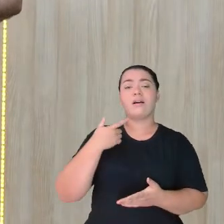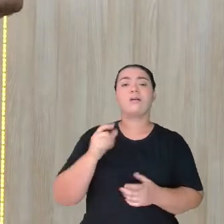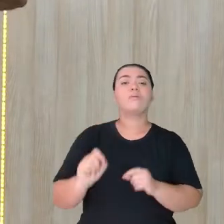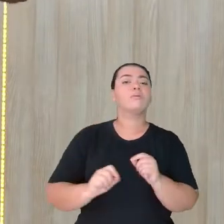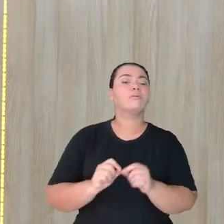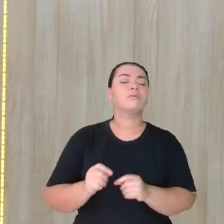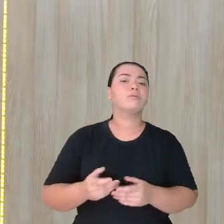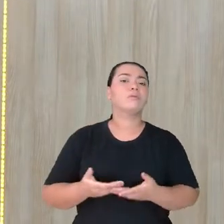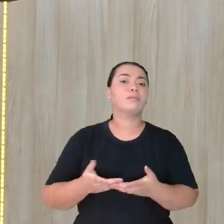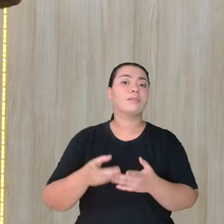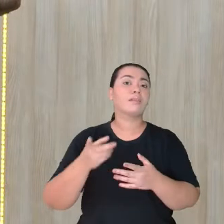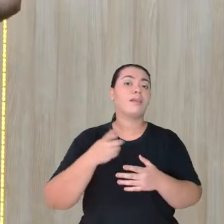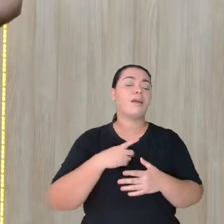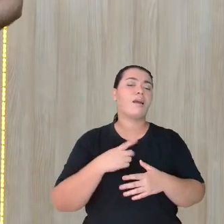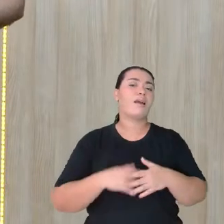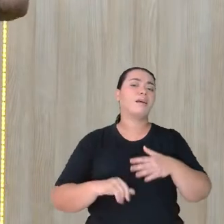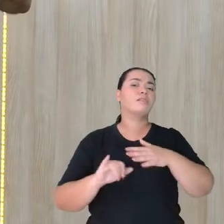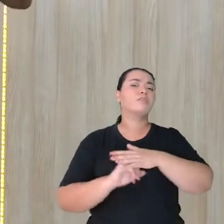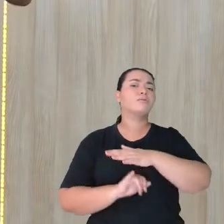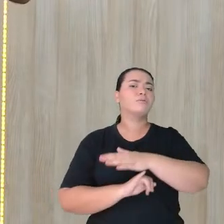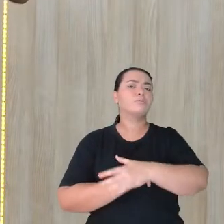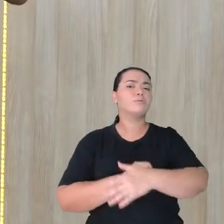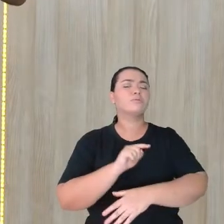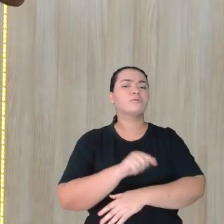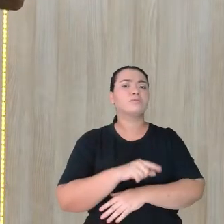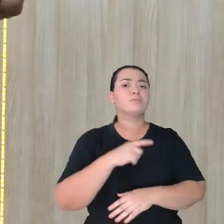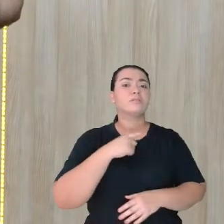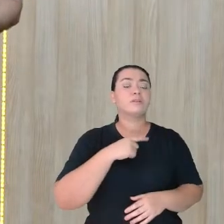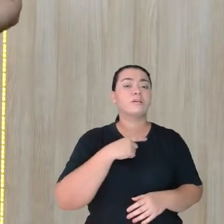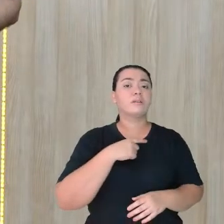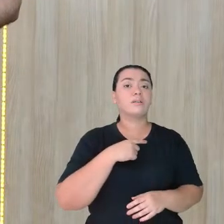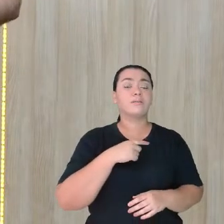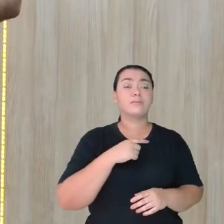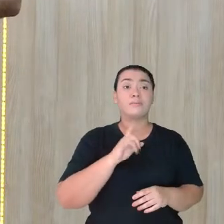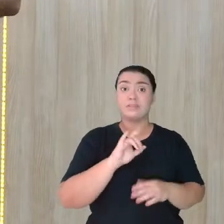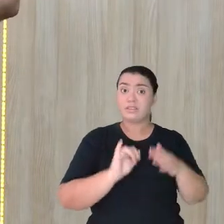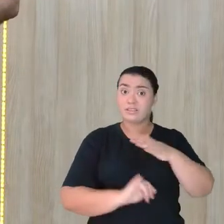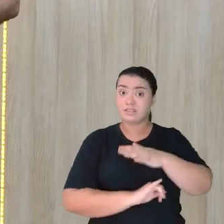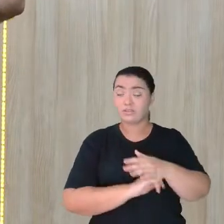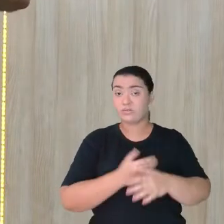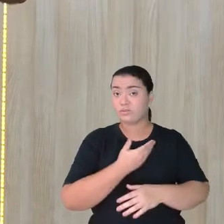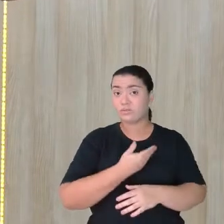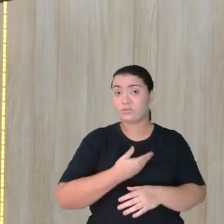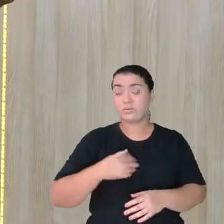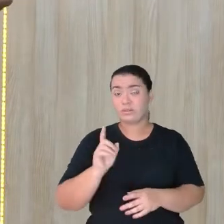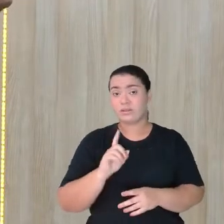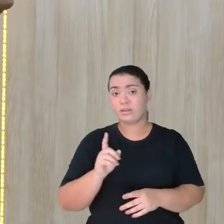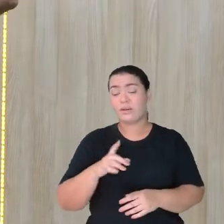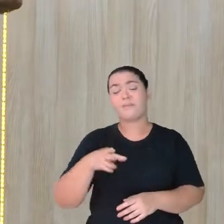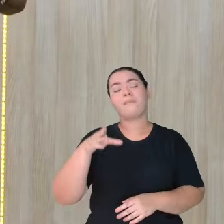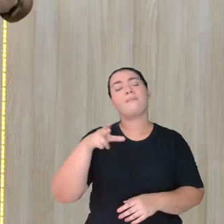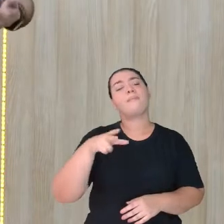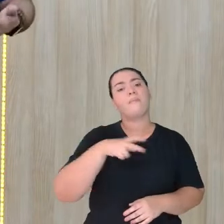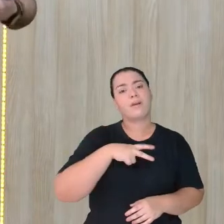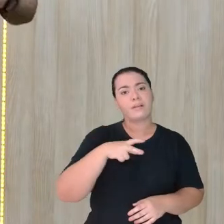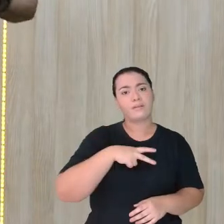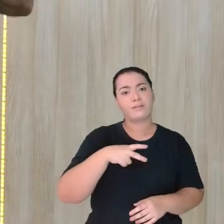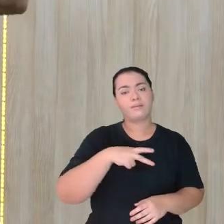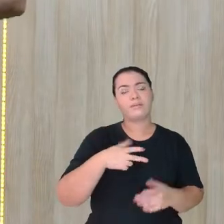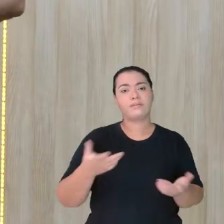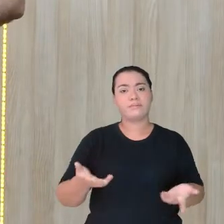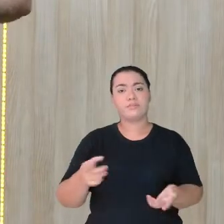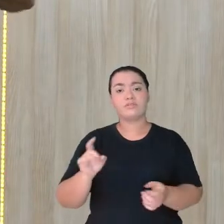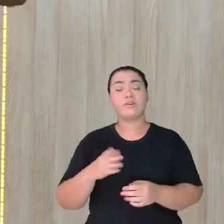por instituições que não são instituições do Estado, e nesse sentido vai ter acesso a